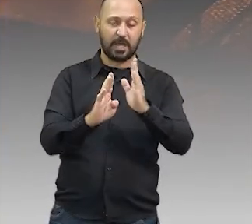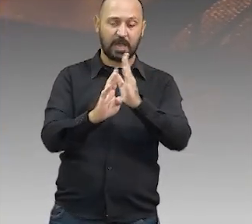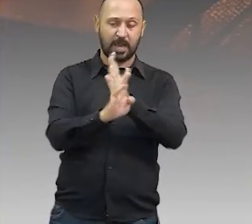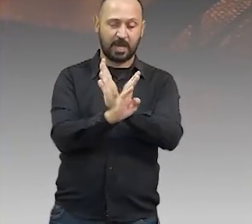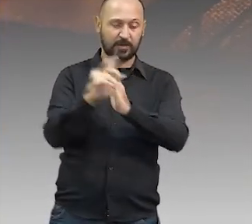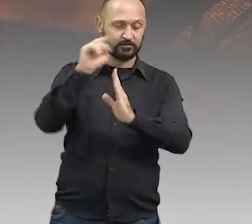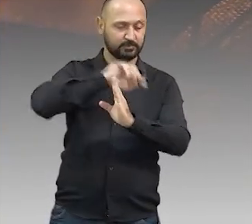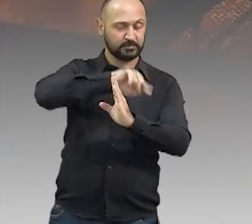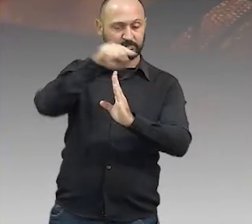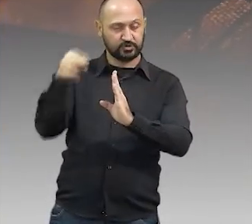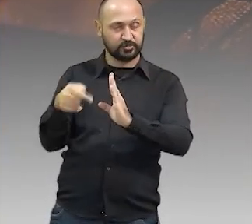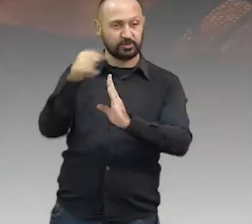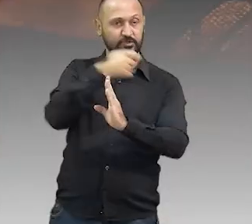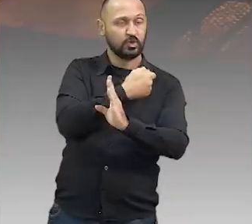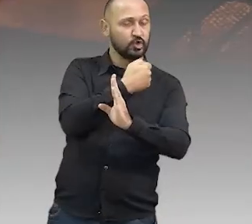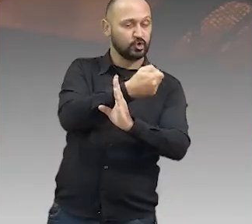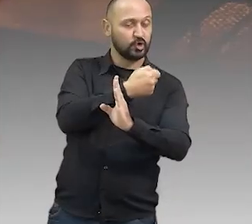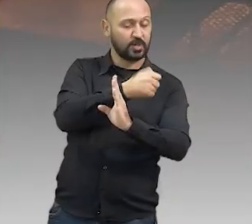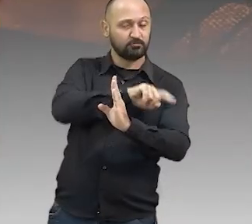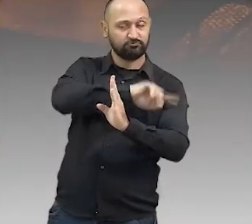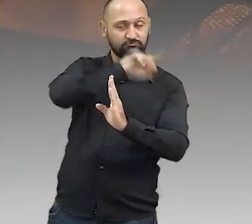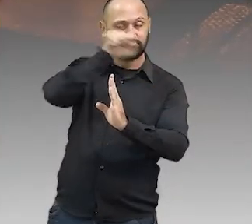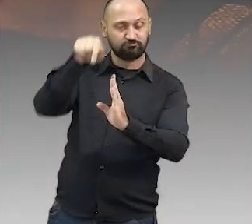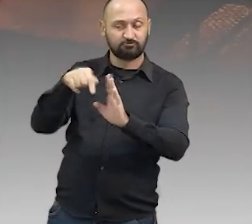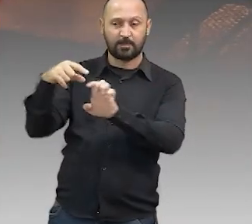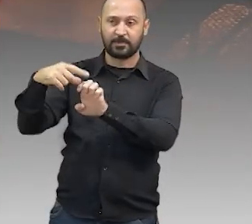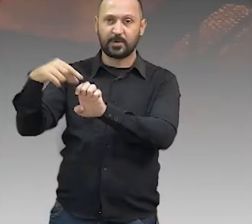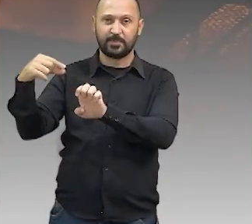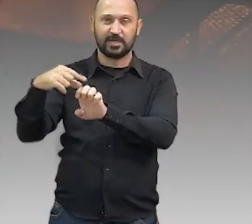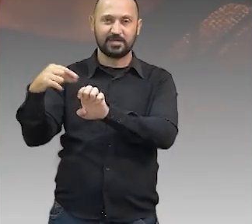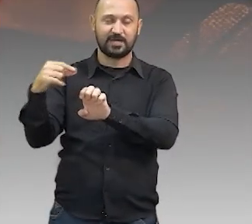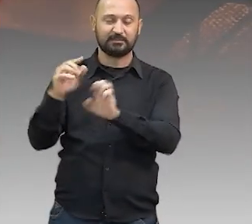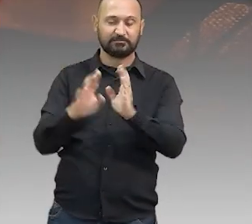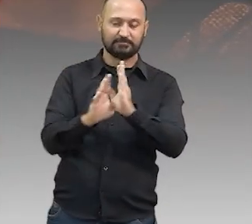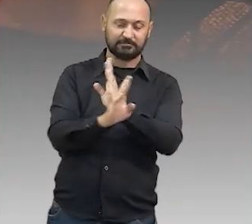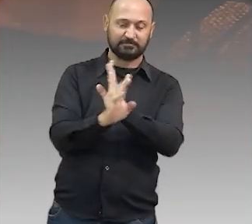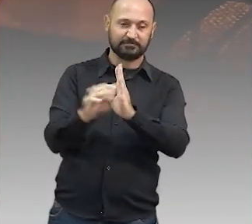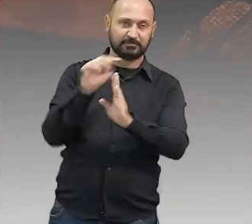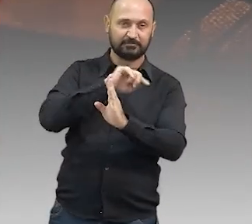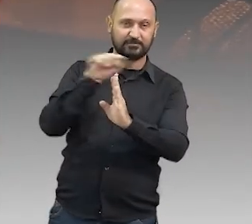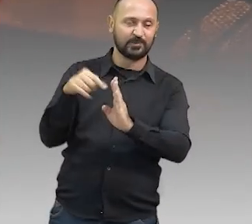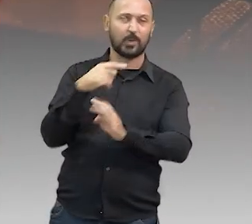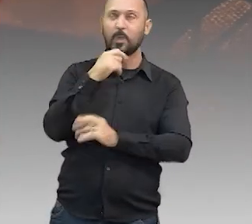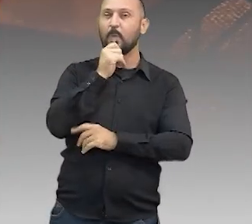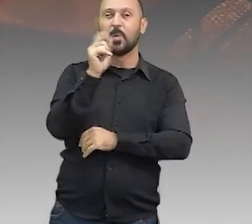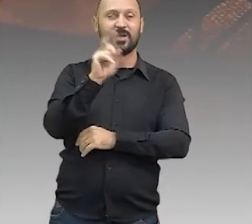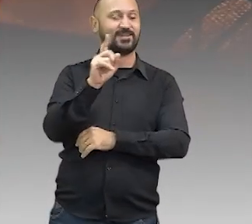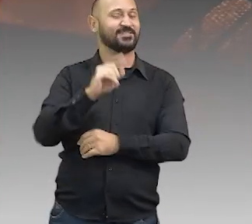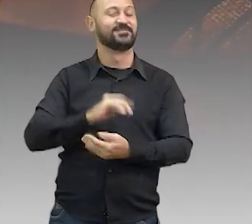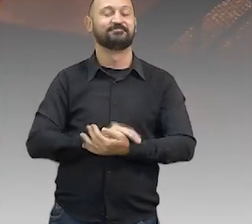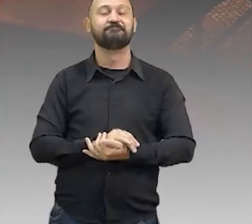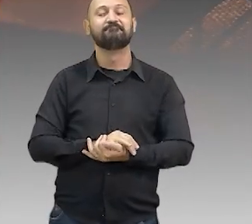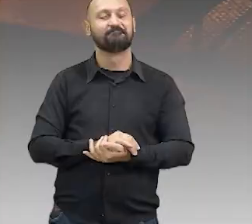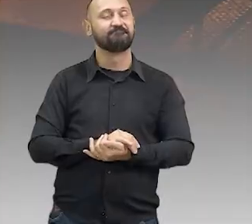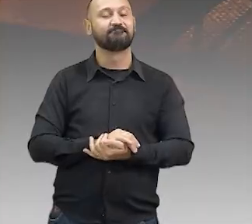transição de repórter para empresário, eu ainda não fiz.